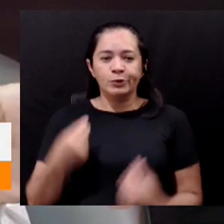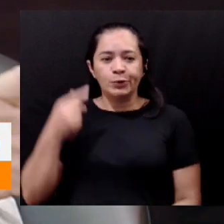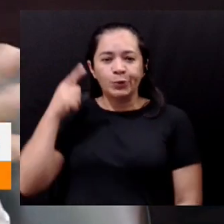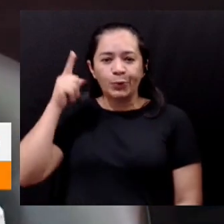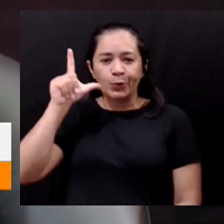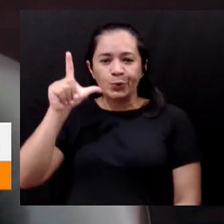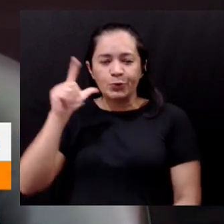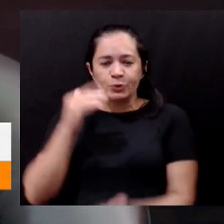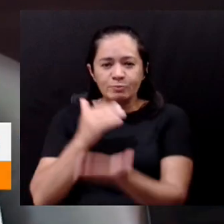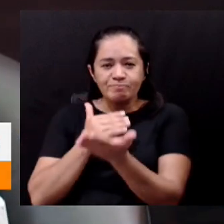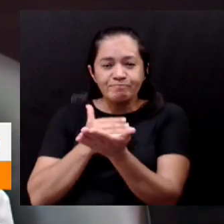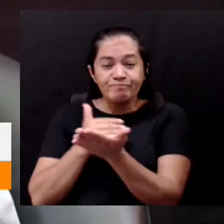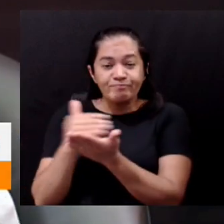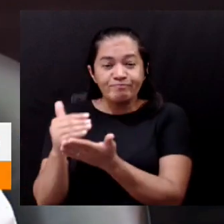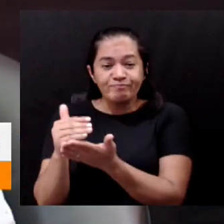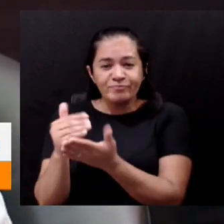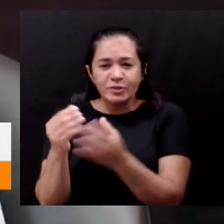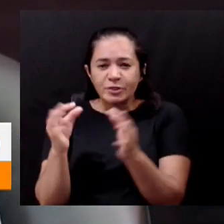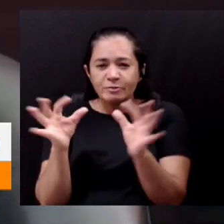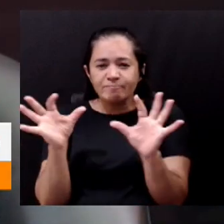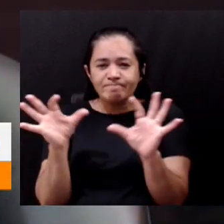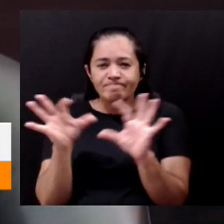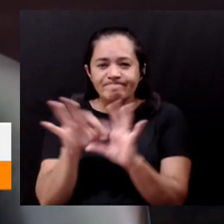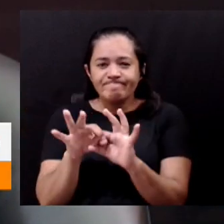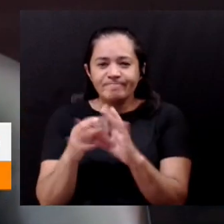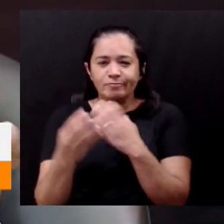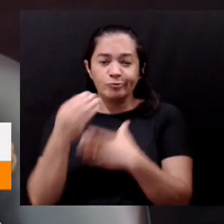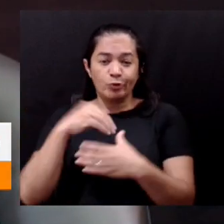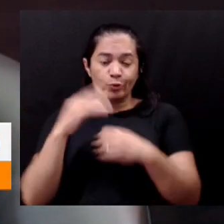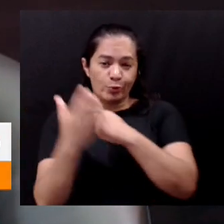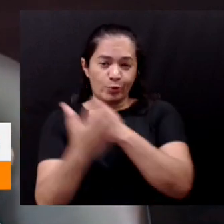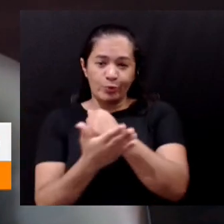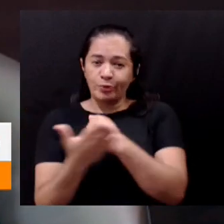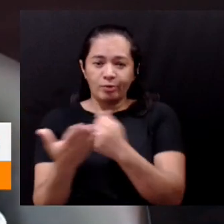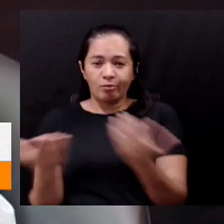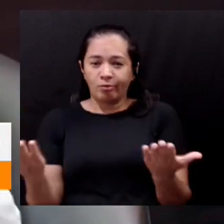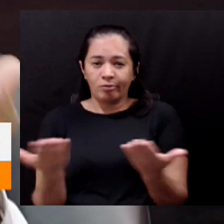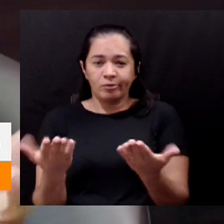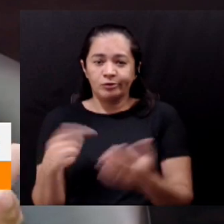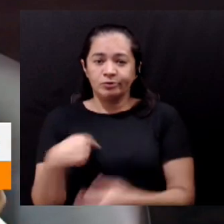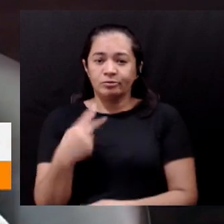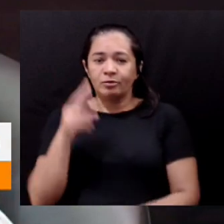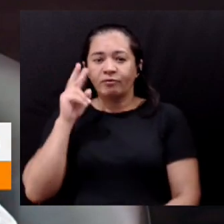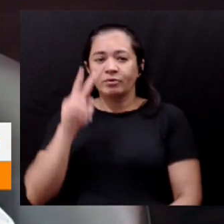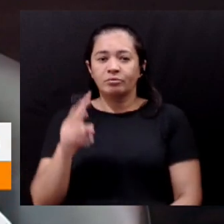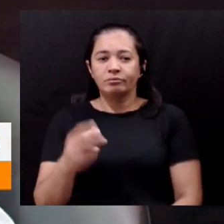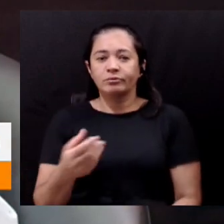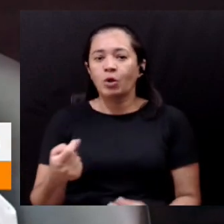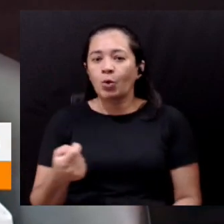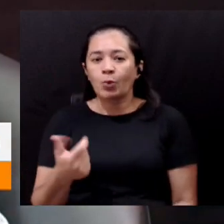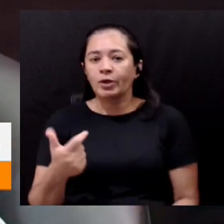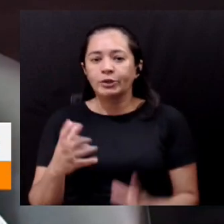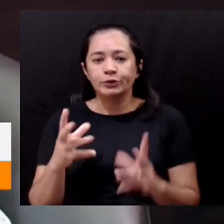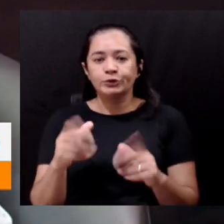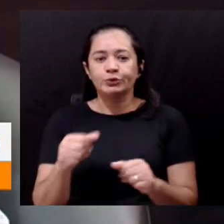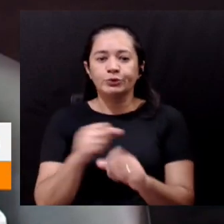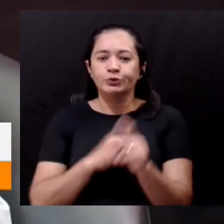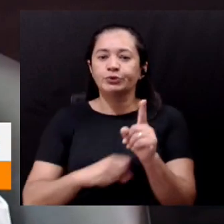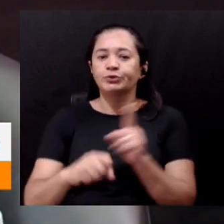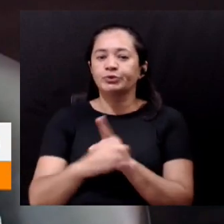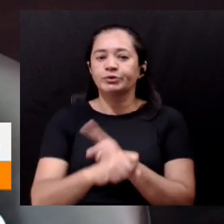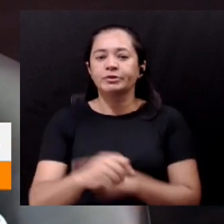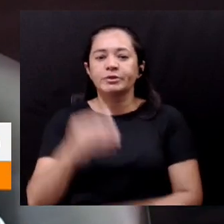se encaixar dentro de um padrão onde hoje nós vemos que praticamente toda a sociedade tenta se encaixar,